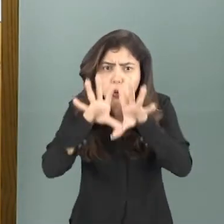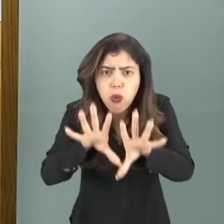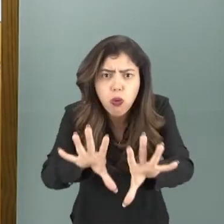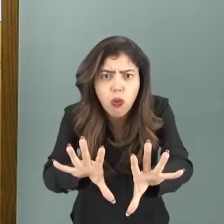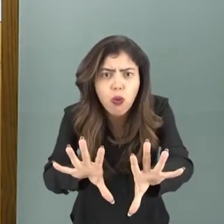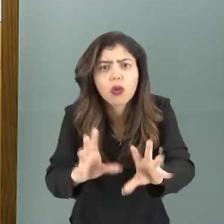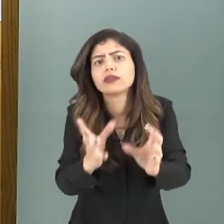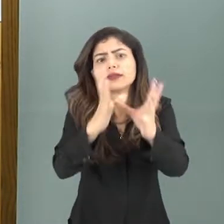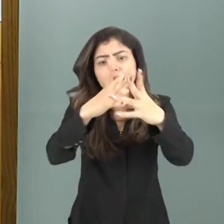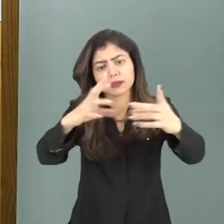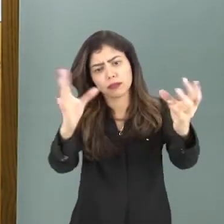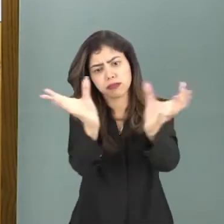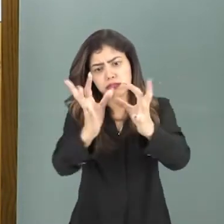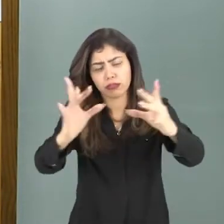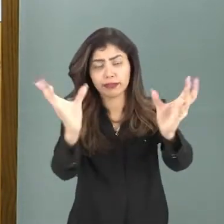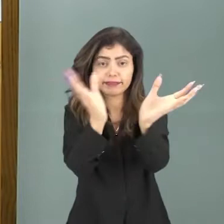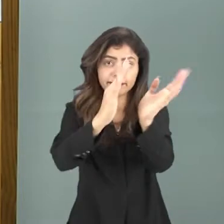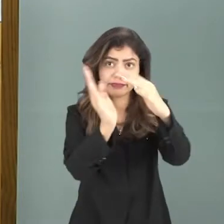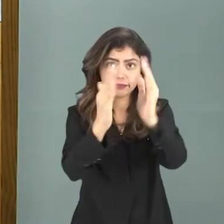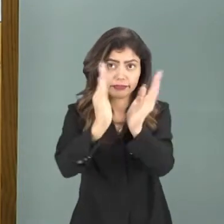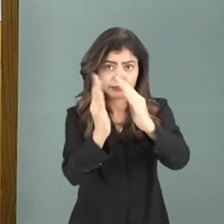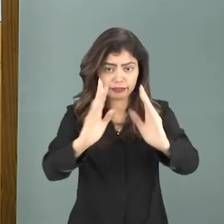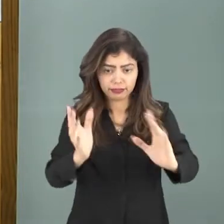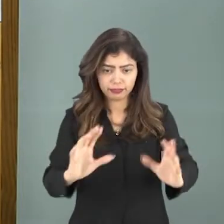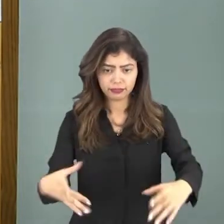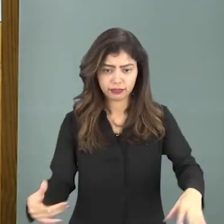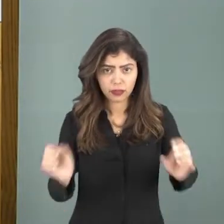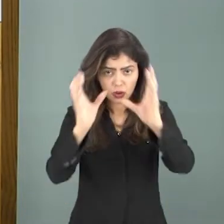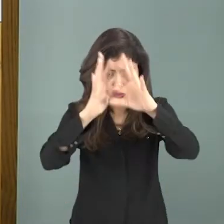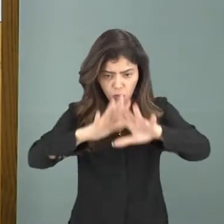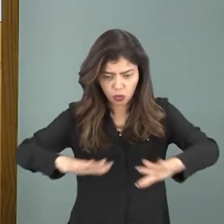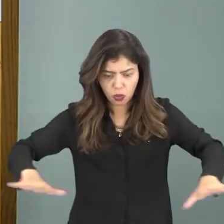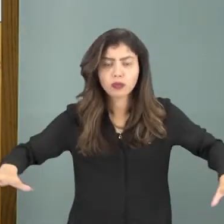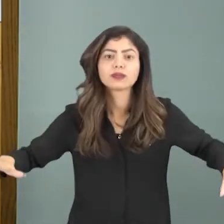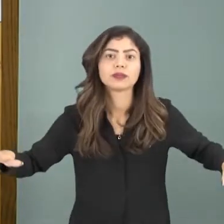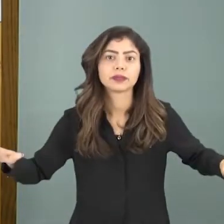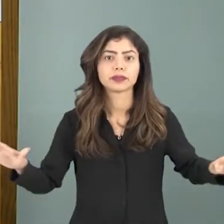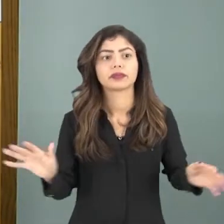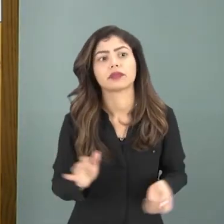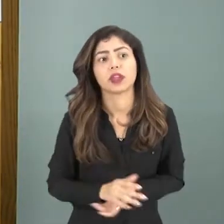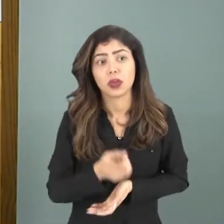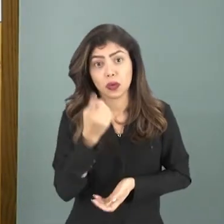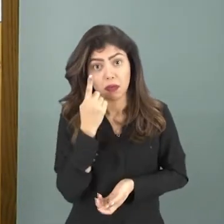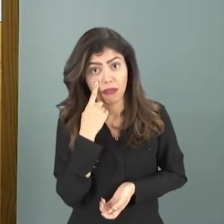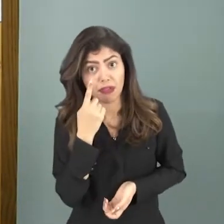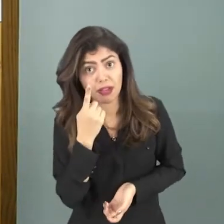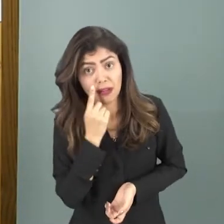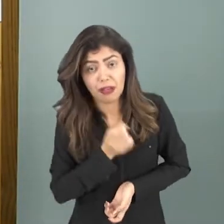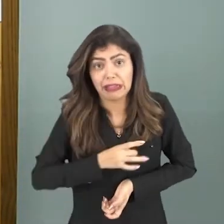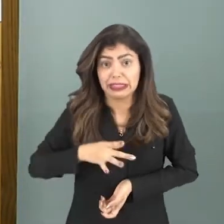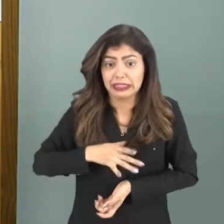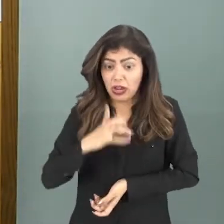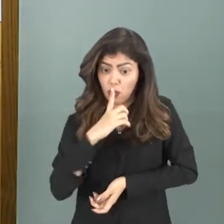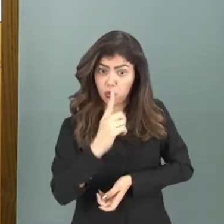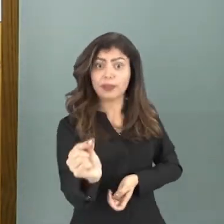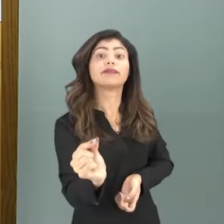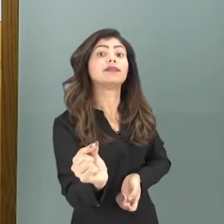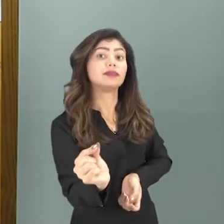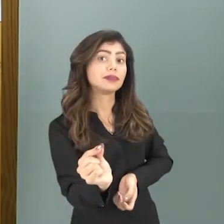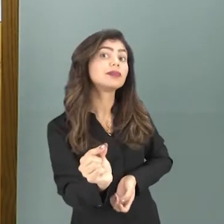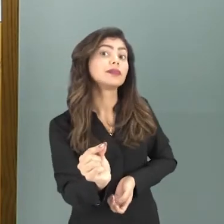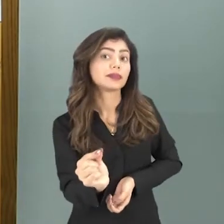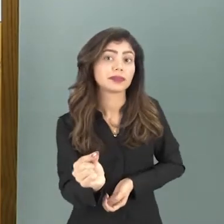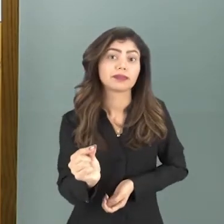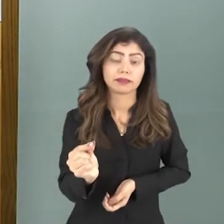e soprou. Neste momento, a casa de palha foi ao chão. E o porquinho, para escapar do